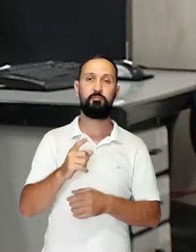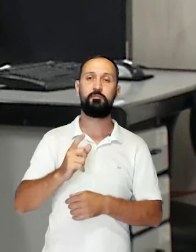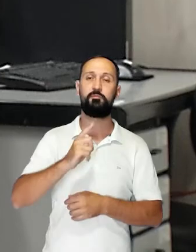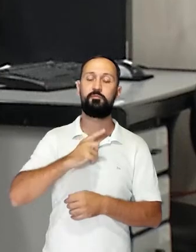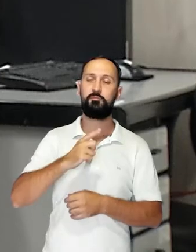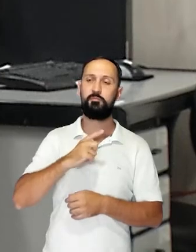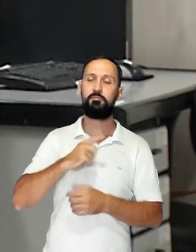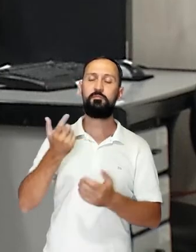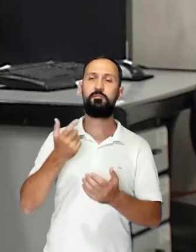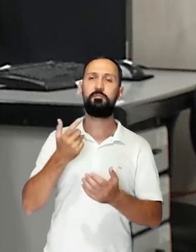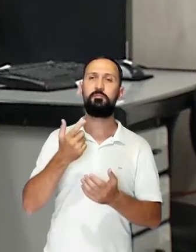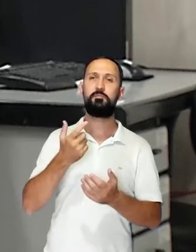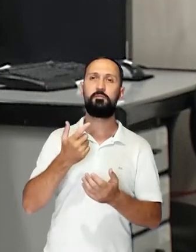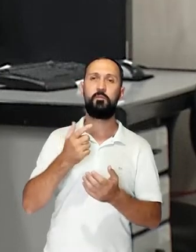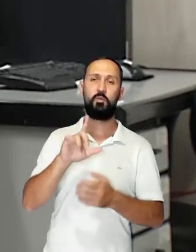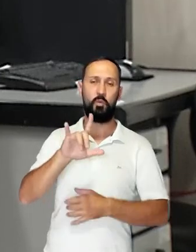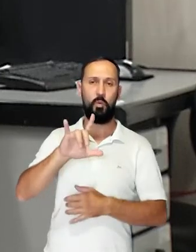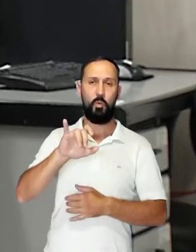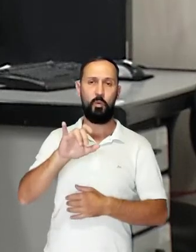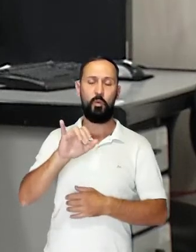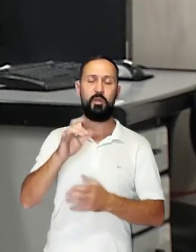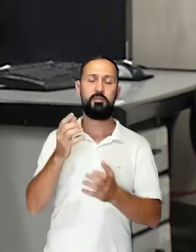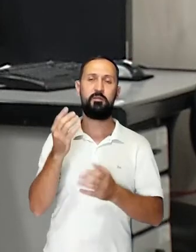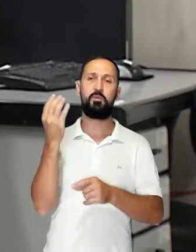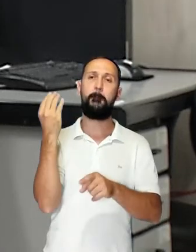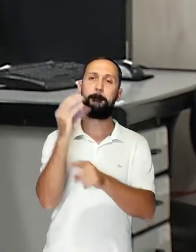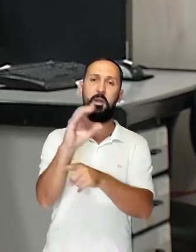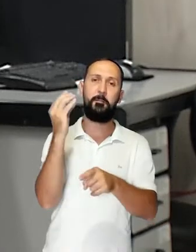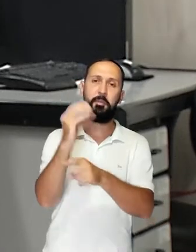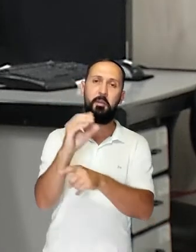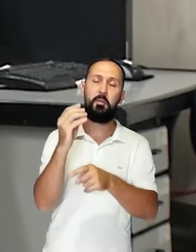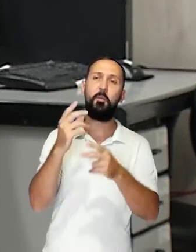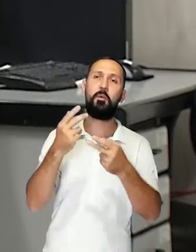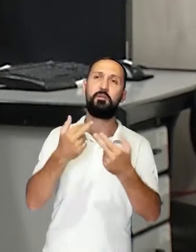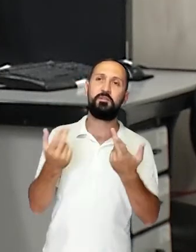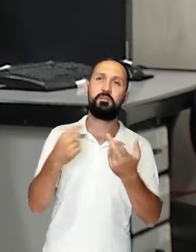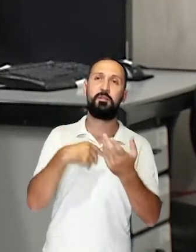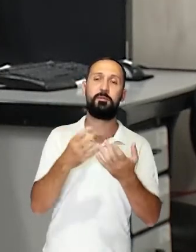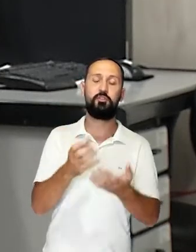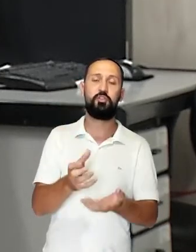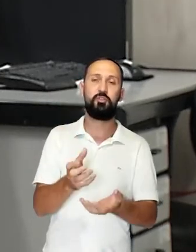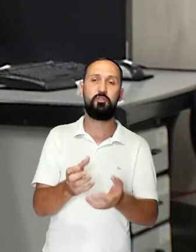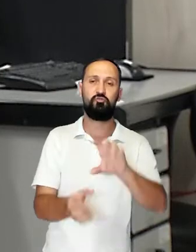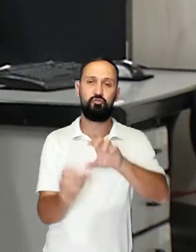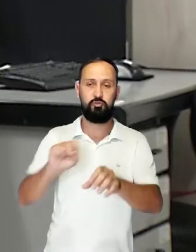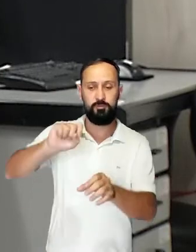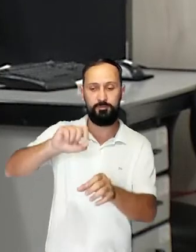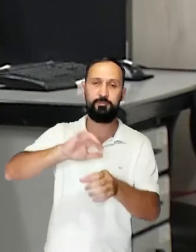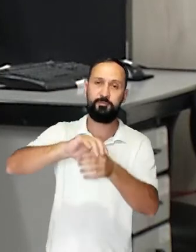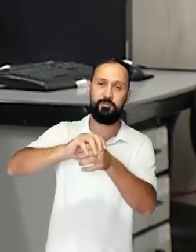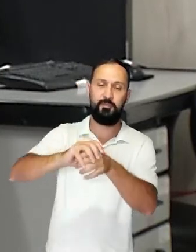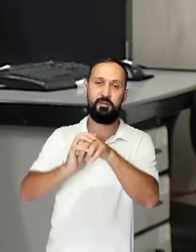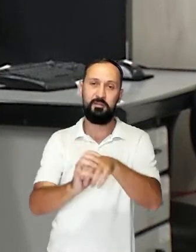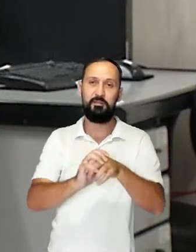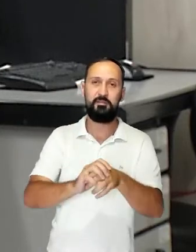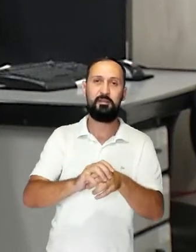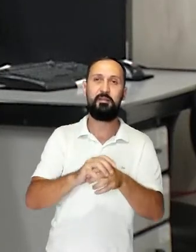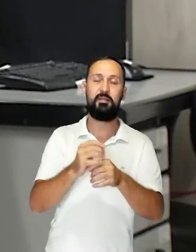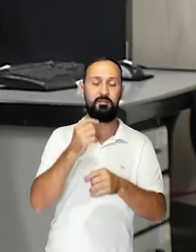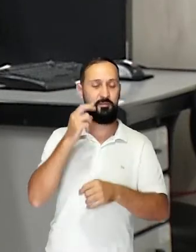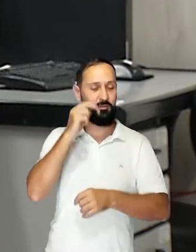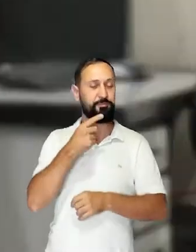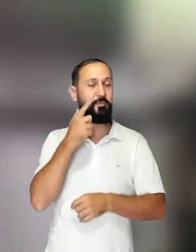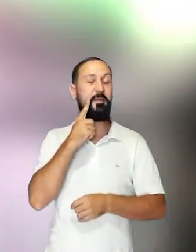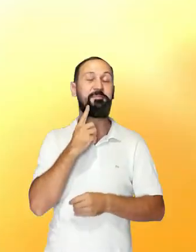você publica, né, no seu Instagram muitas postagens de drinks que dão água na boca,